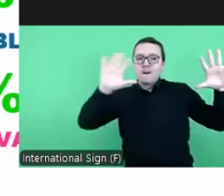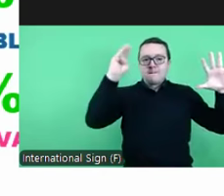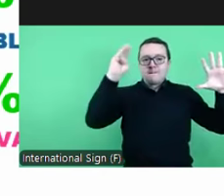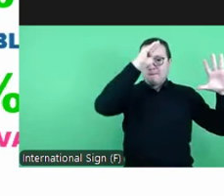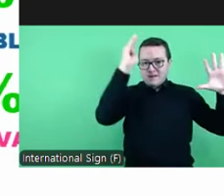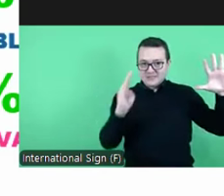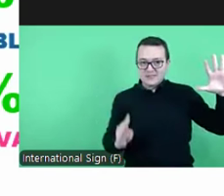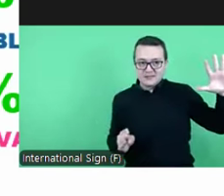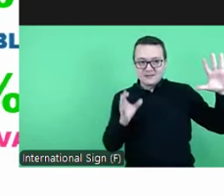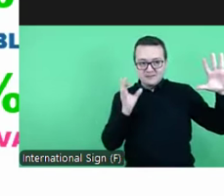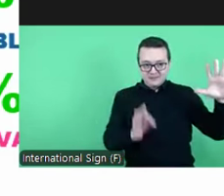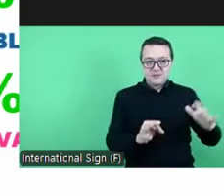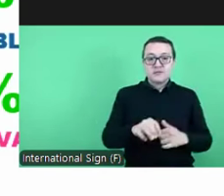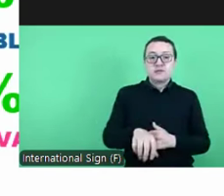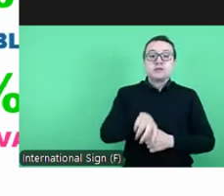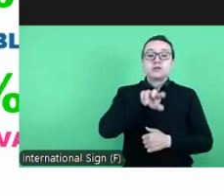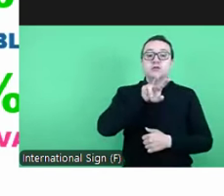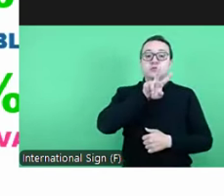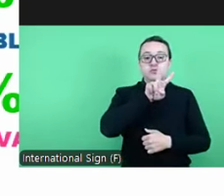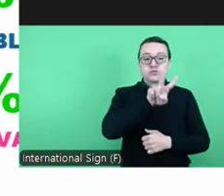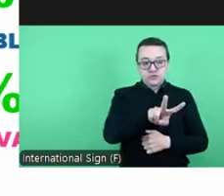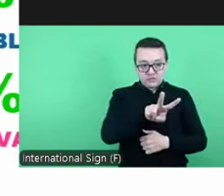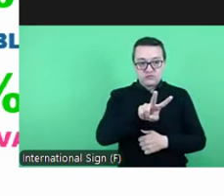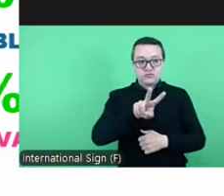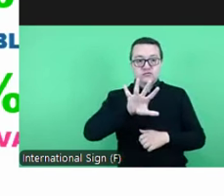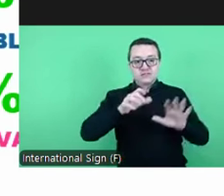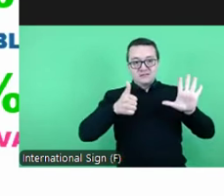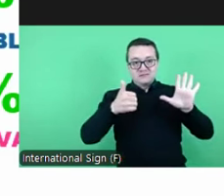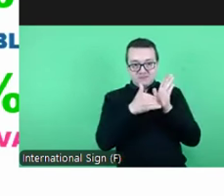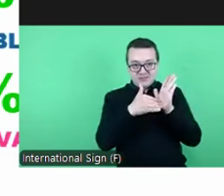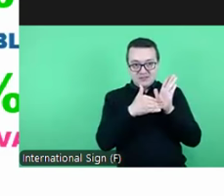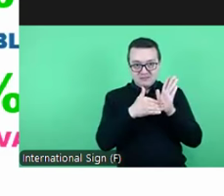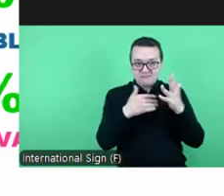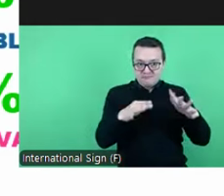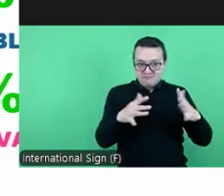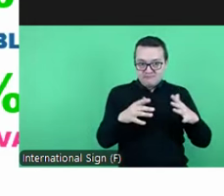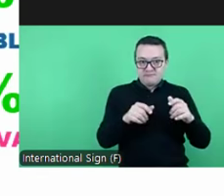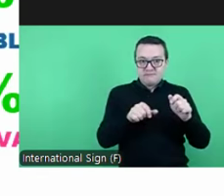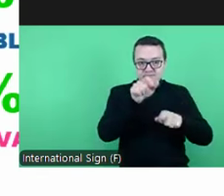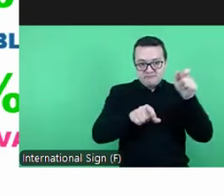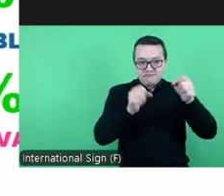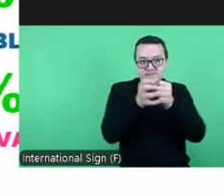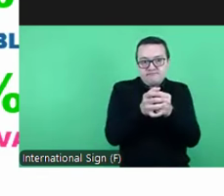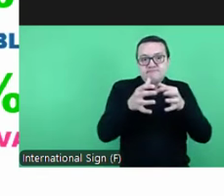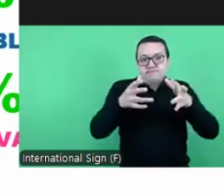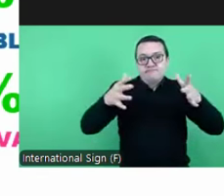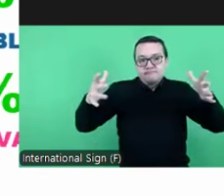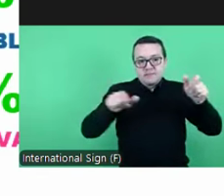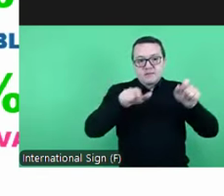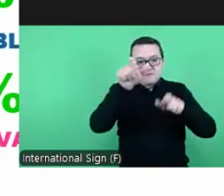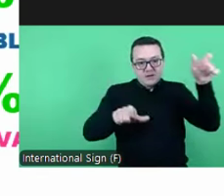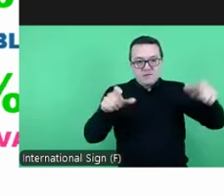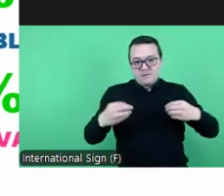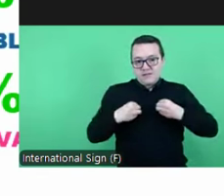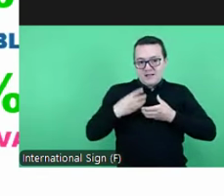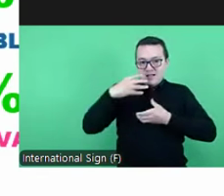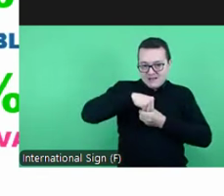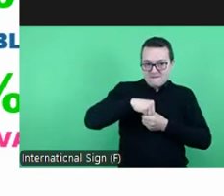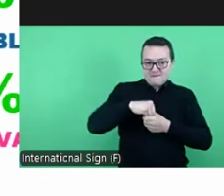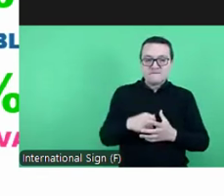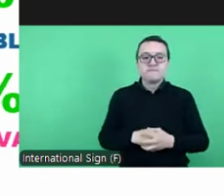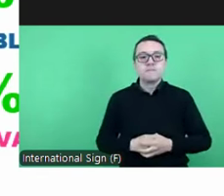5,000 856 mil municipalities in habitantes Brazil. até We have município com quase 12 municipalities bilhões de ranging from habitantes. Tem 852 administração to